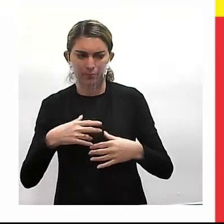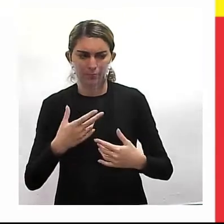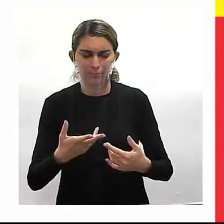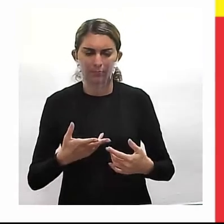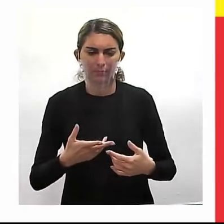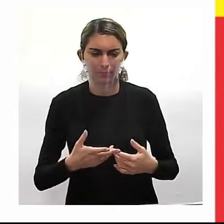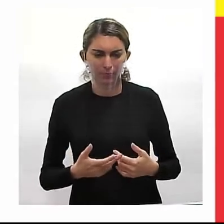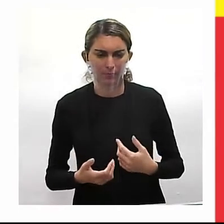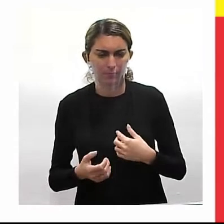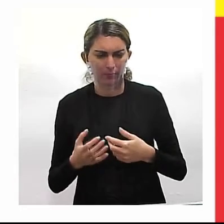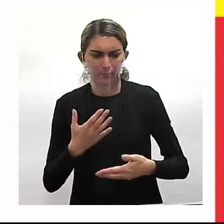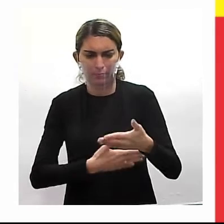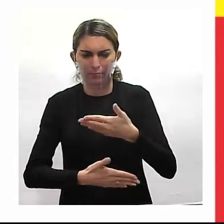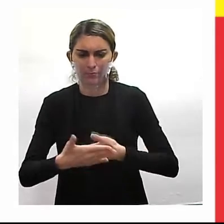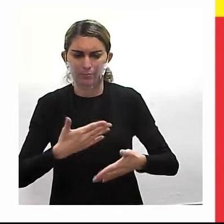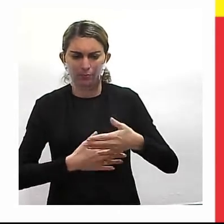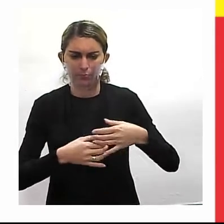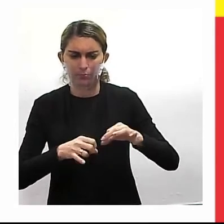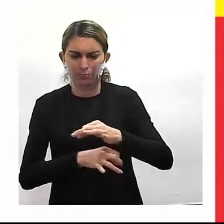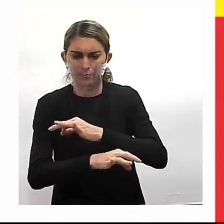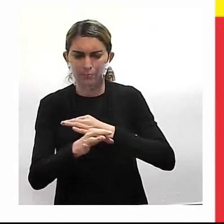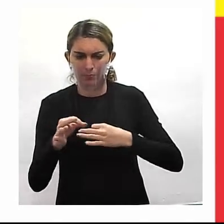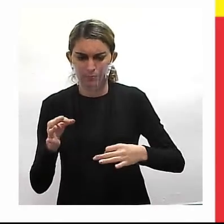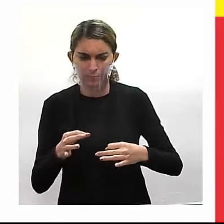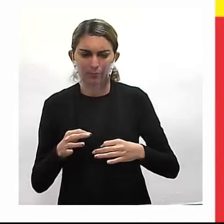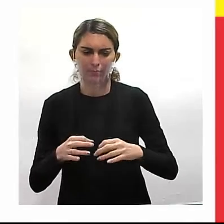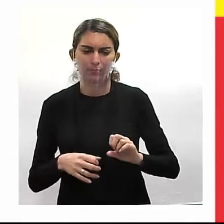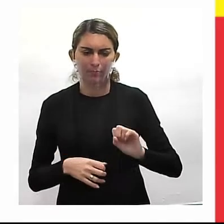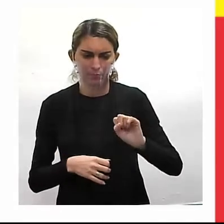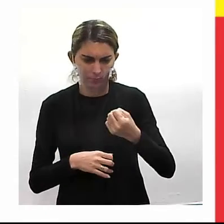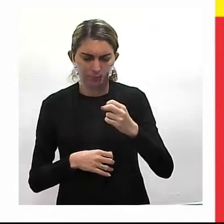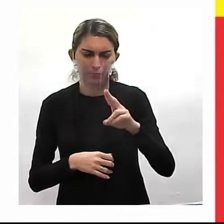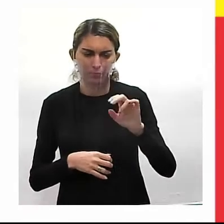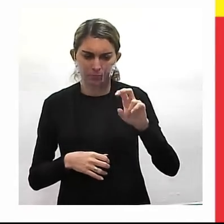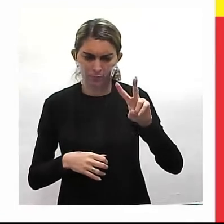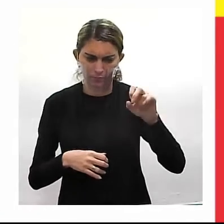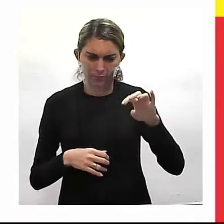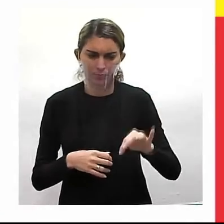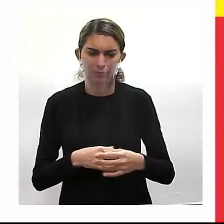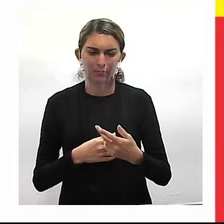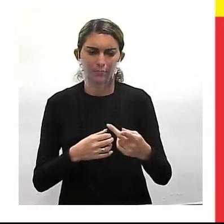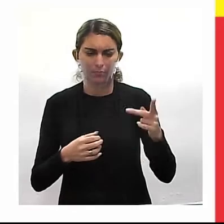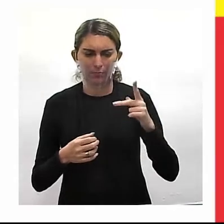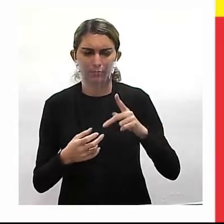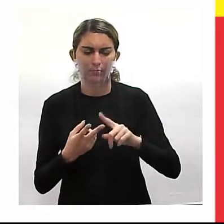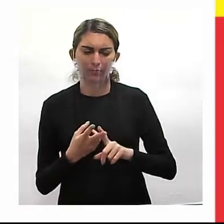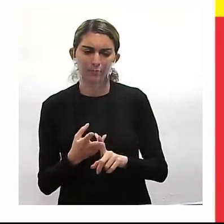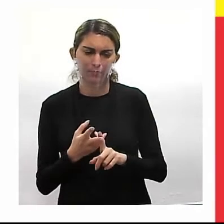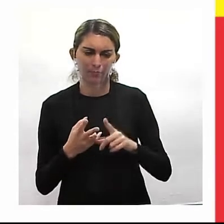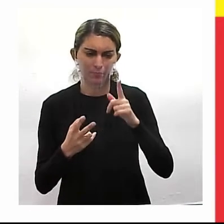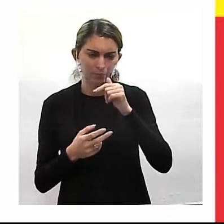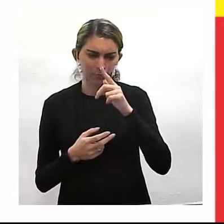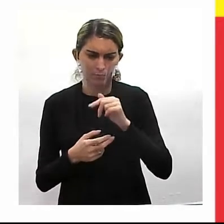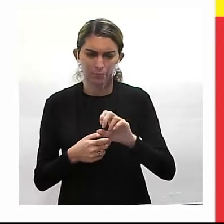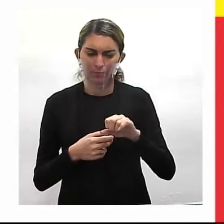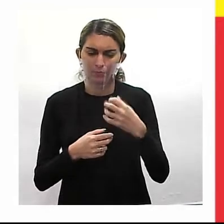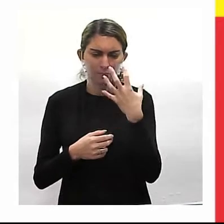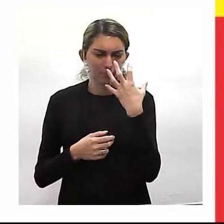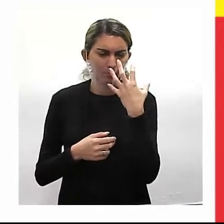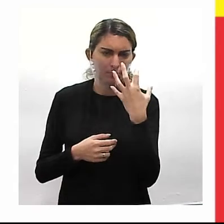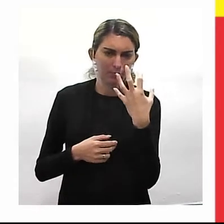são envolvidos pelas moléculas de solvente. Os dipolos da água são